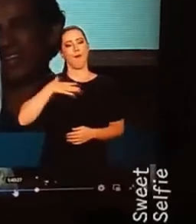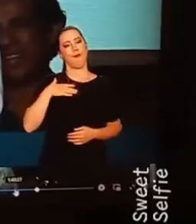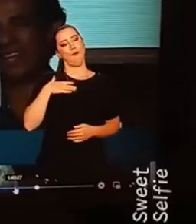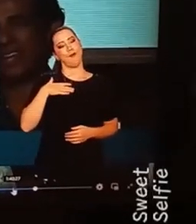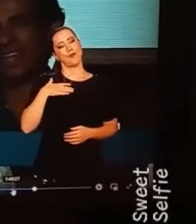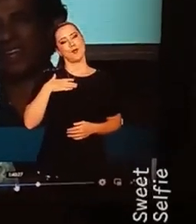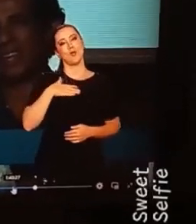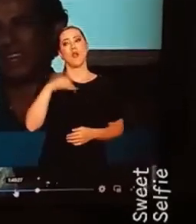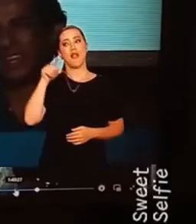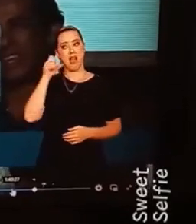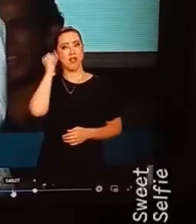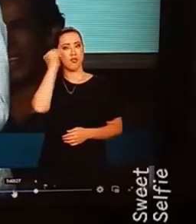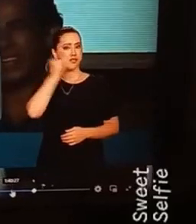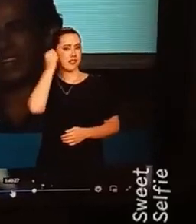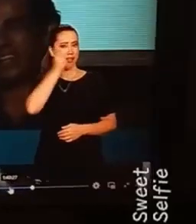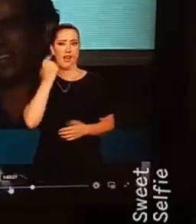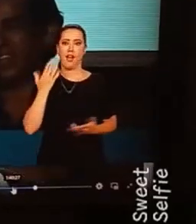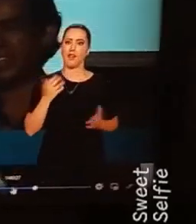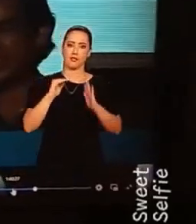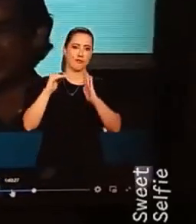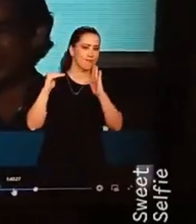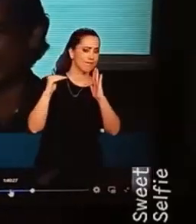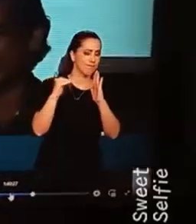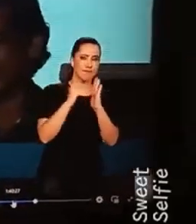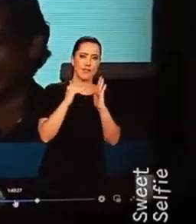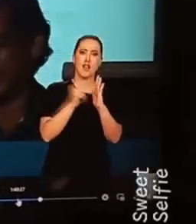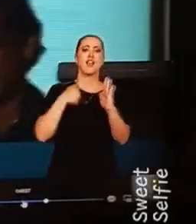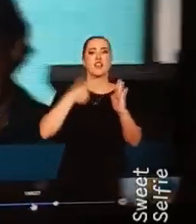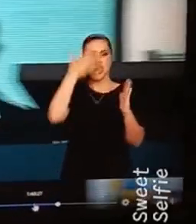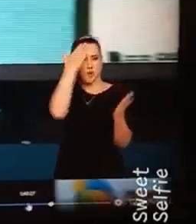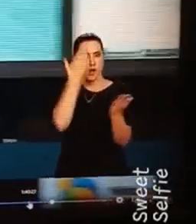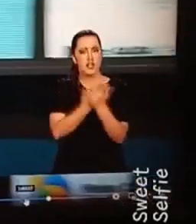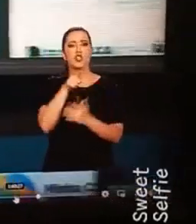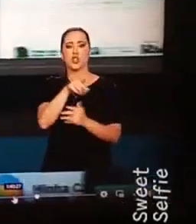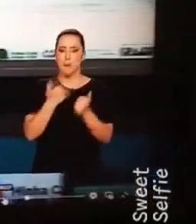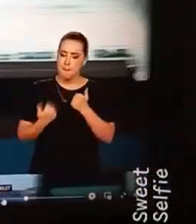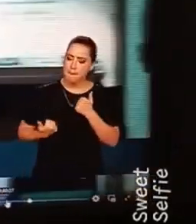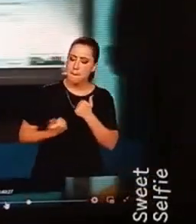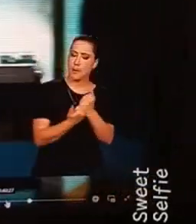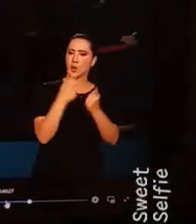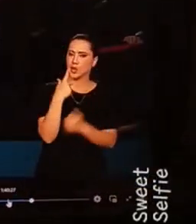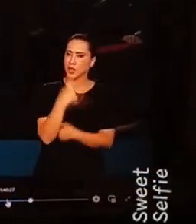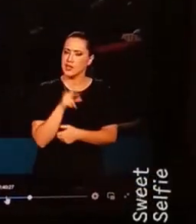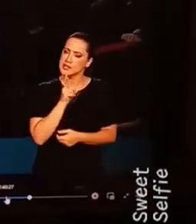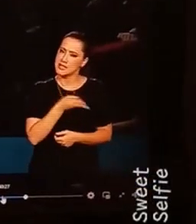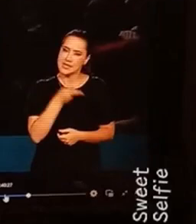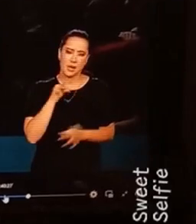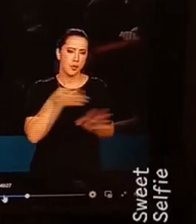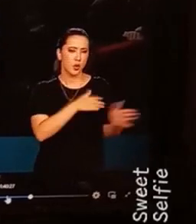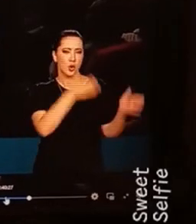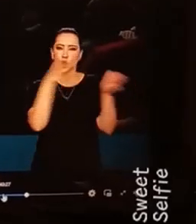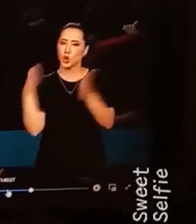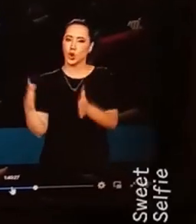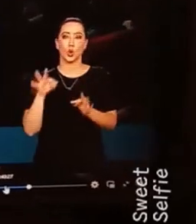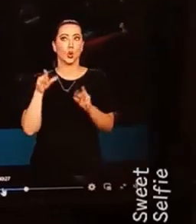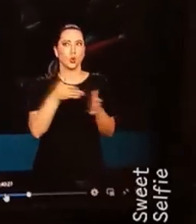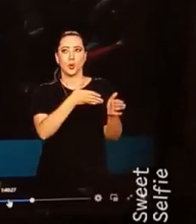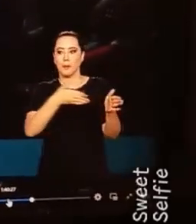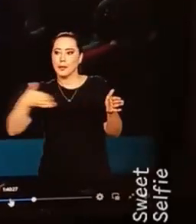sei que eu posso contar com ele em todo momento. Obrigado, companheiro Otto. Bem, a